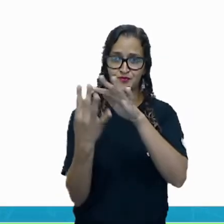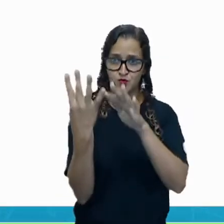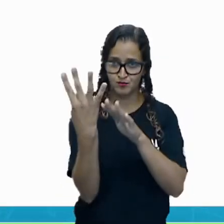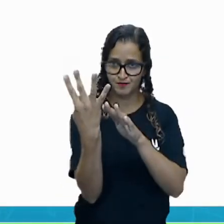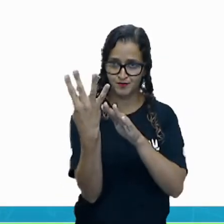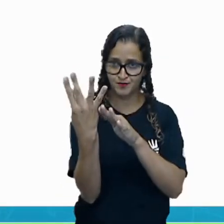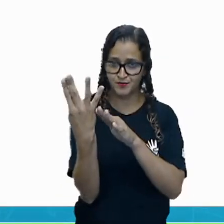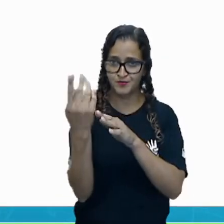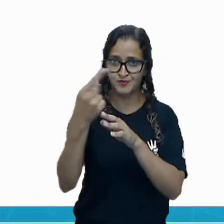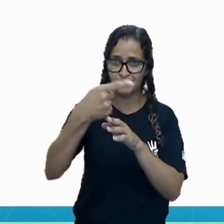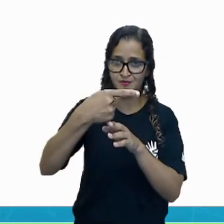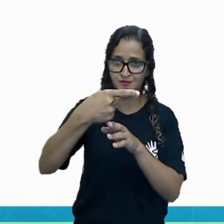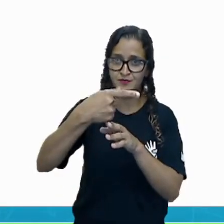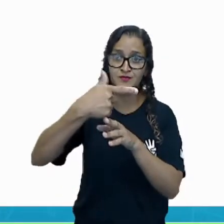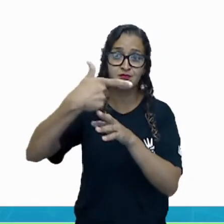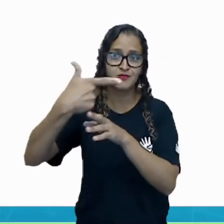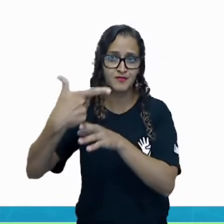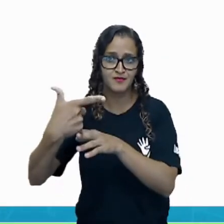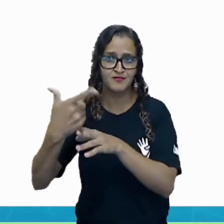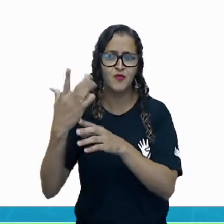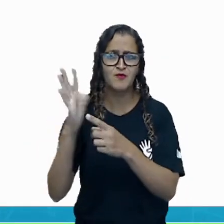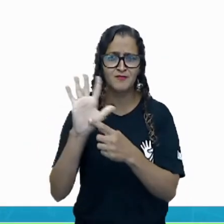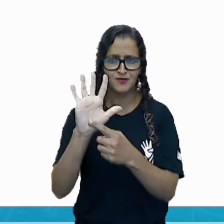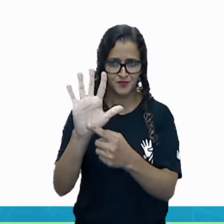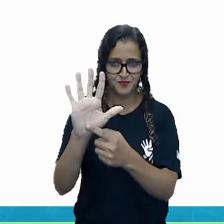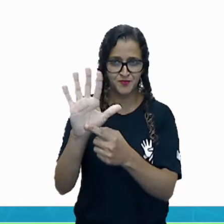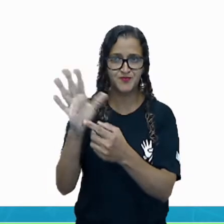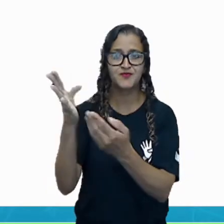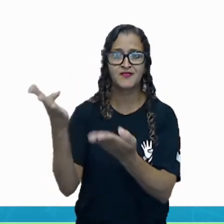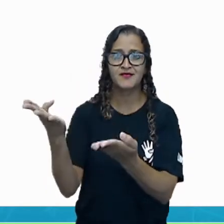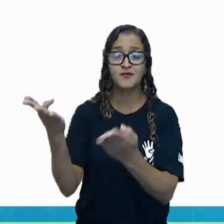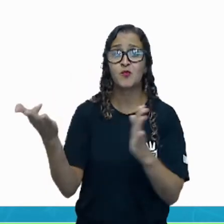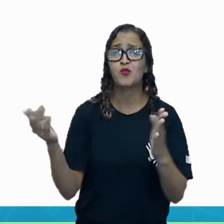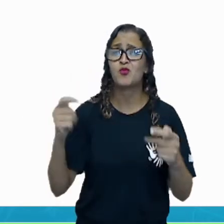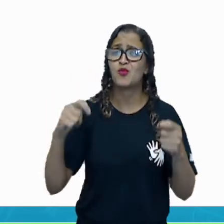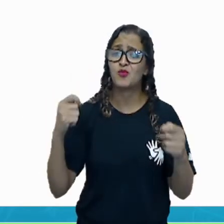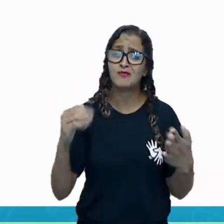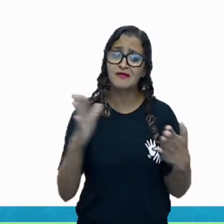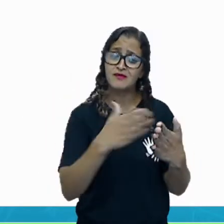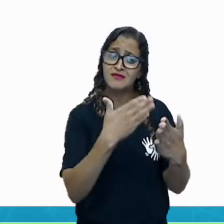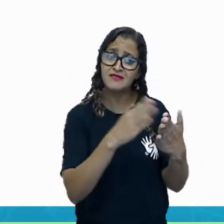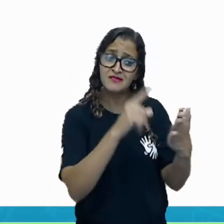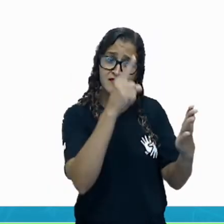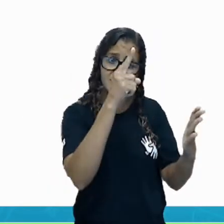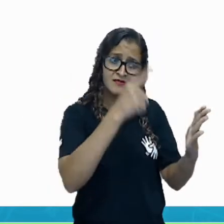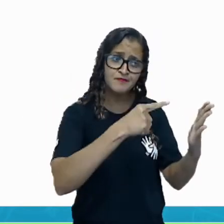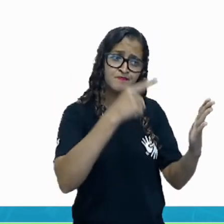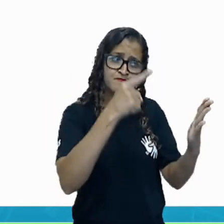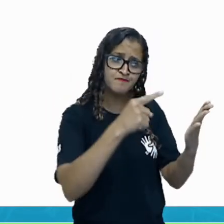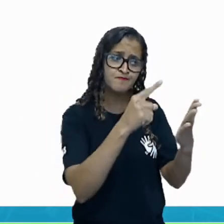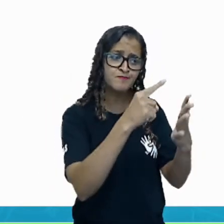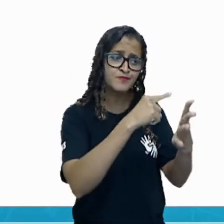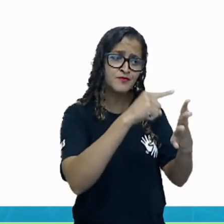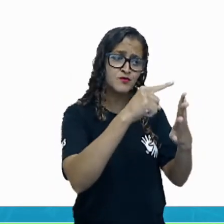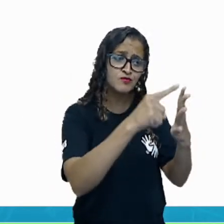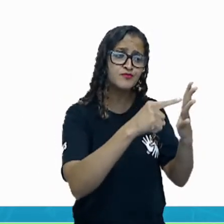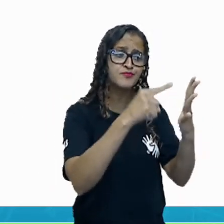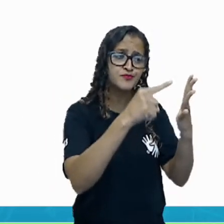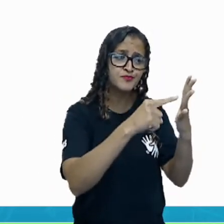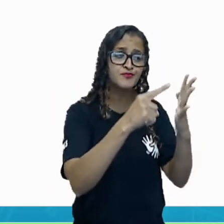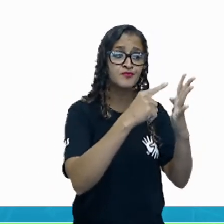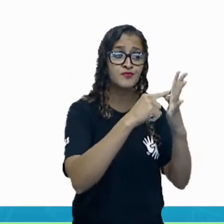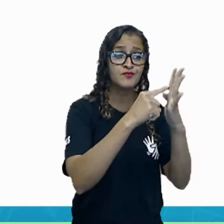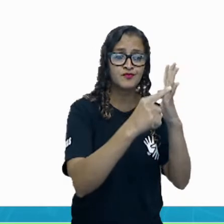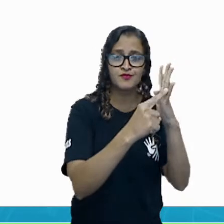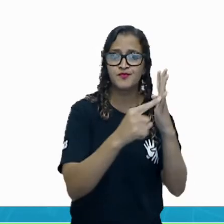Vamos representar? Aqui, ó. Vamos utilizar os mesmos pauzinhos que utilizamos para adição, ó. 1, 2, 3, 4.